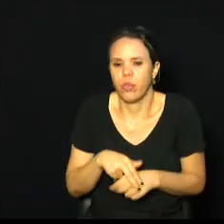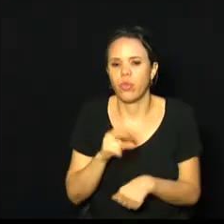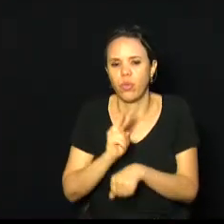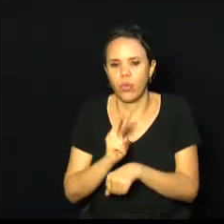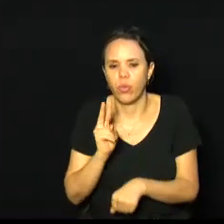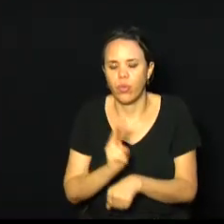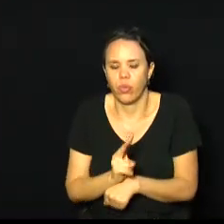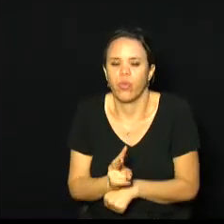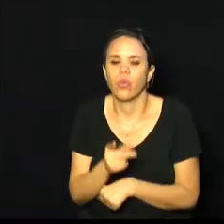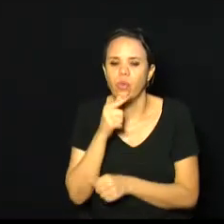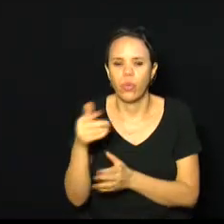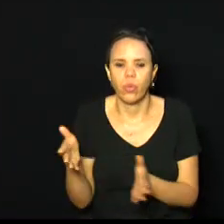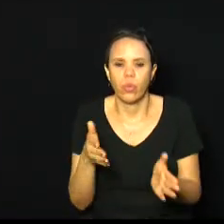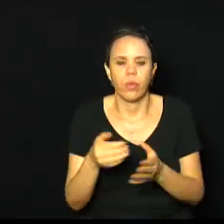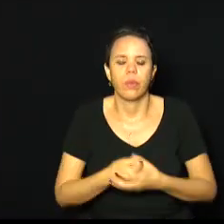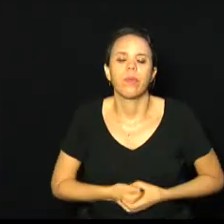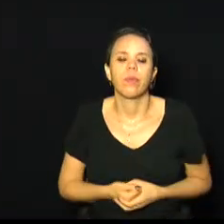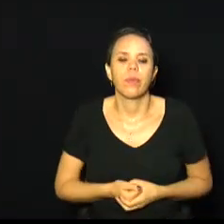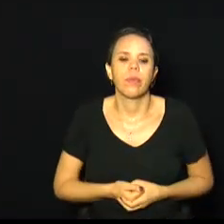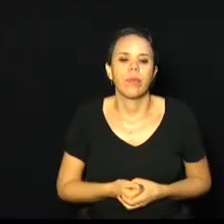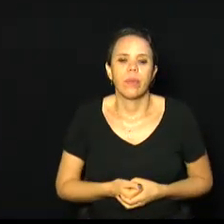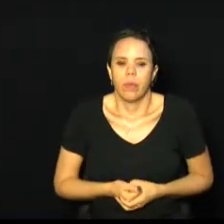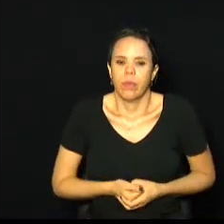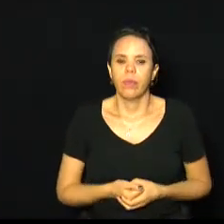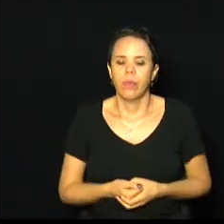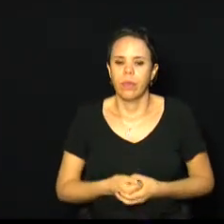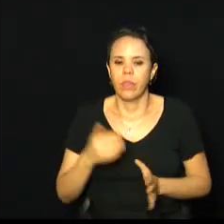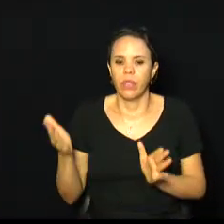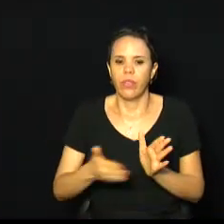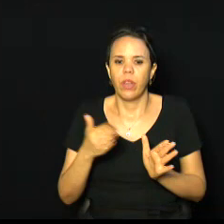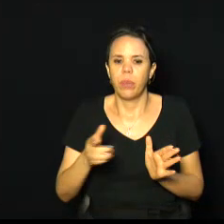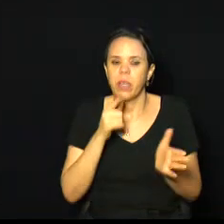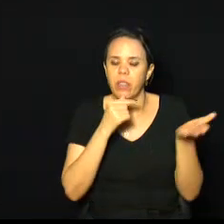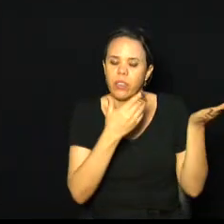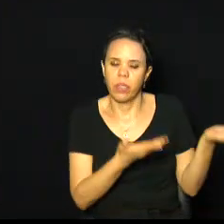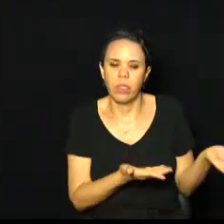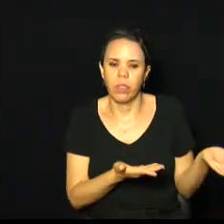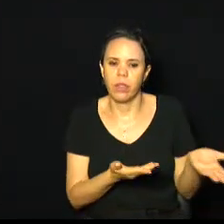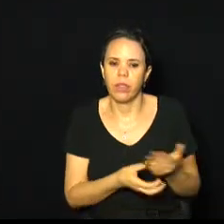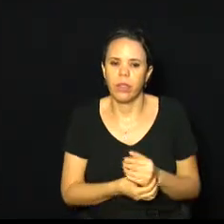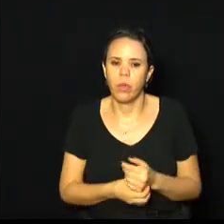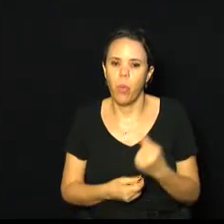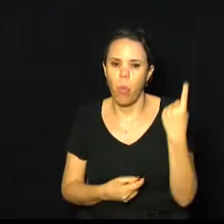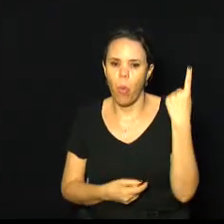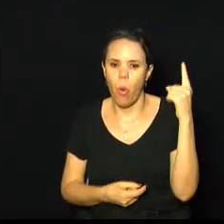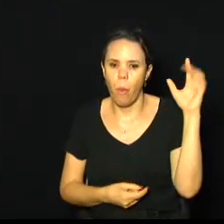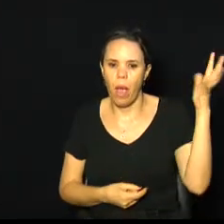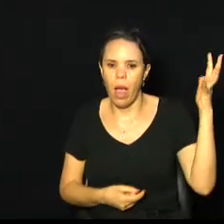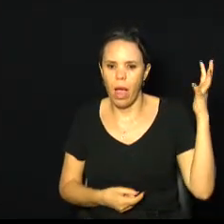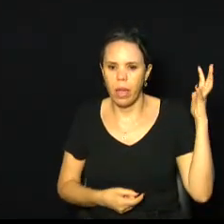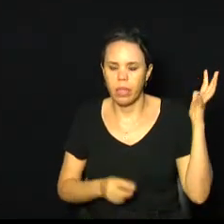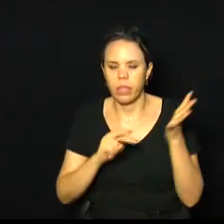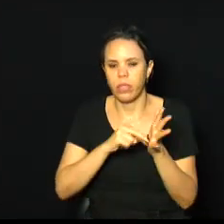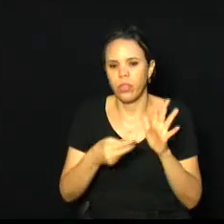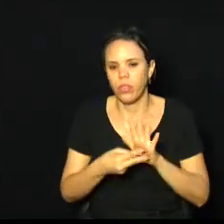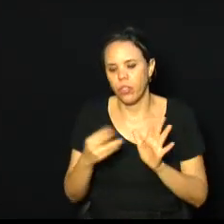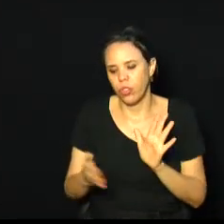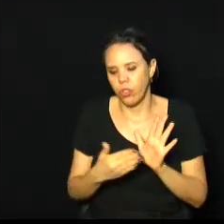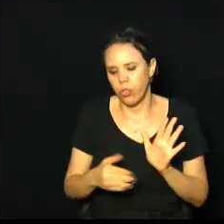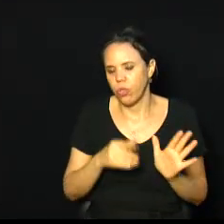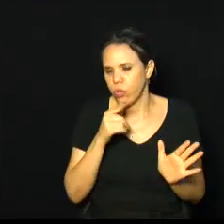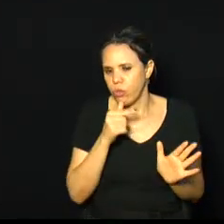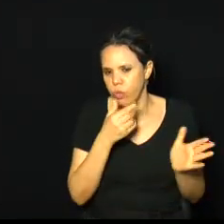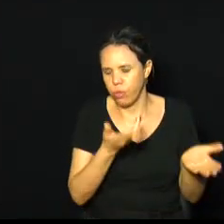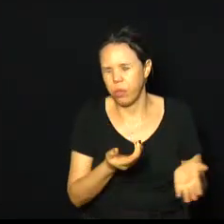de recursos hídricos, e eles chamam de fábrica de água. Uma árvore é uma fábrica de